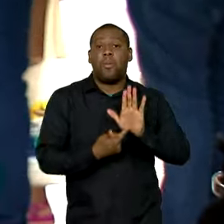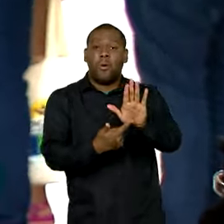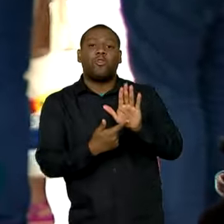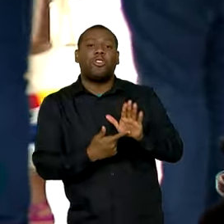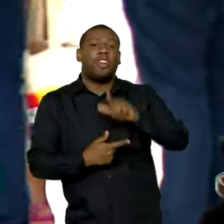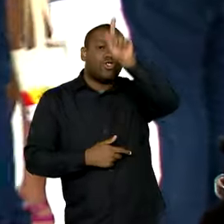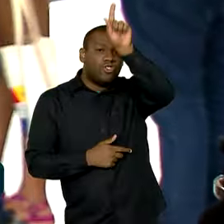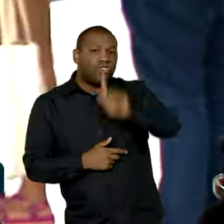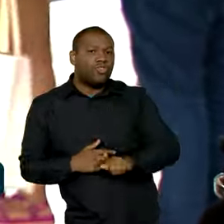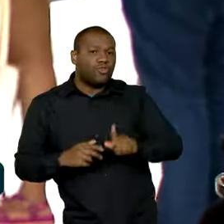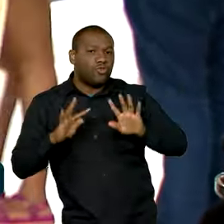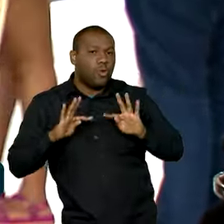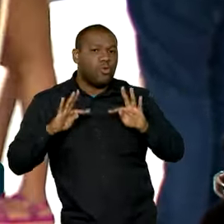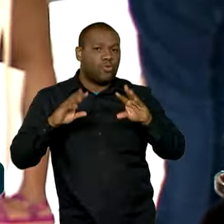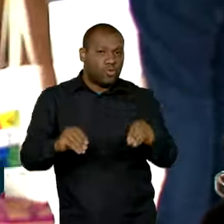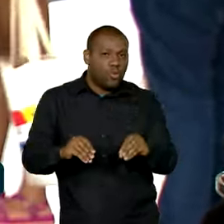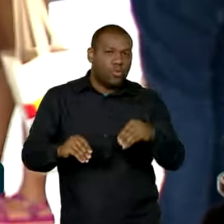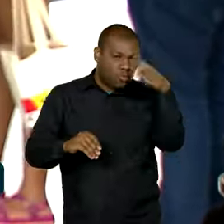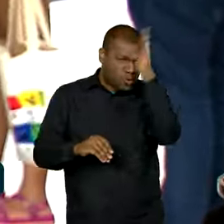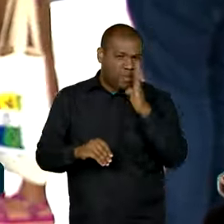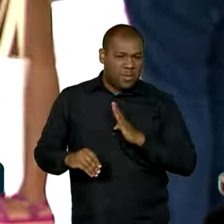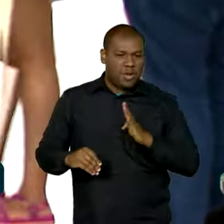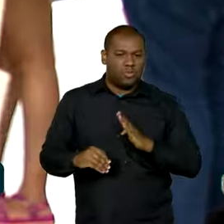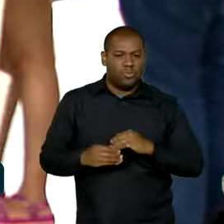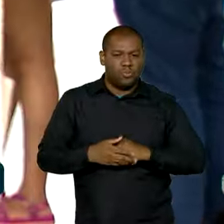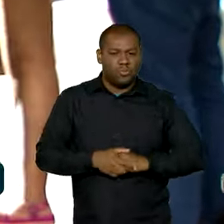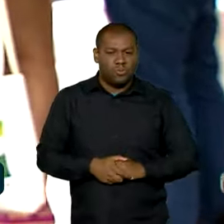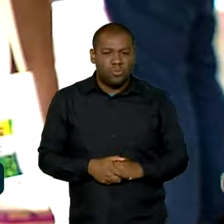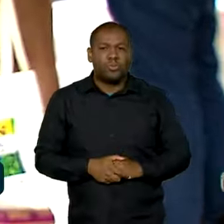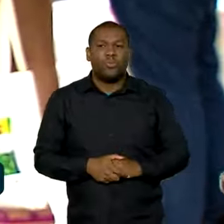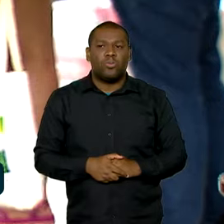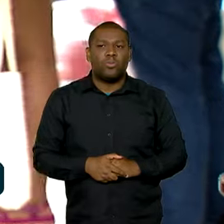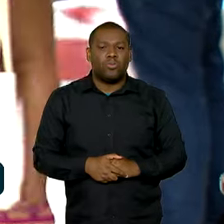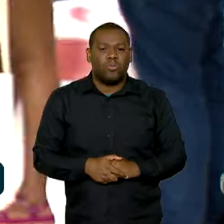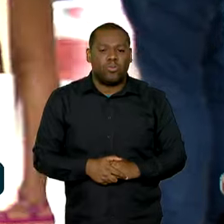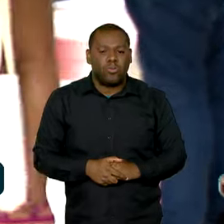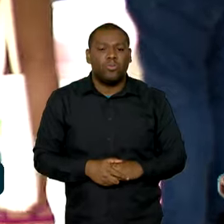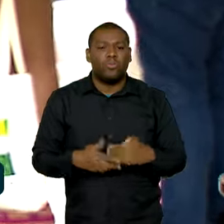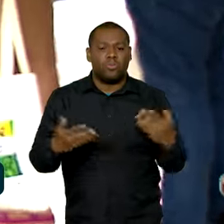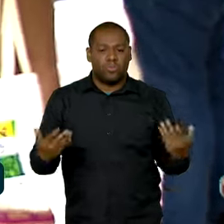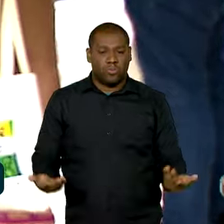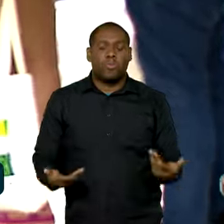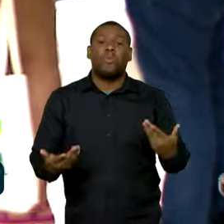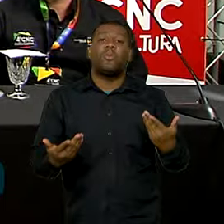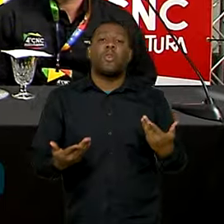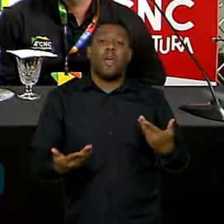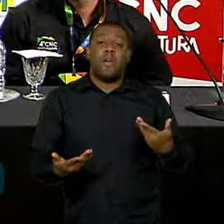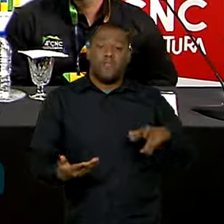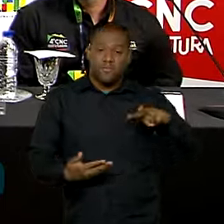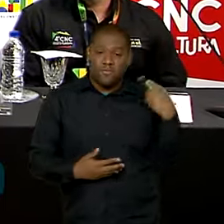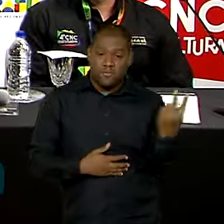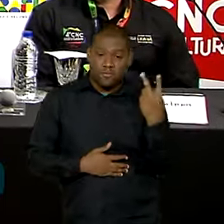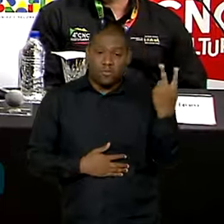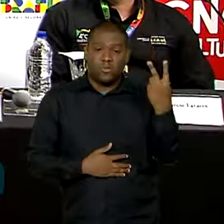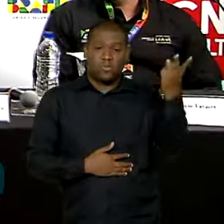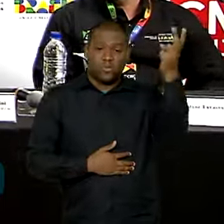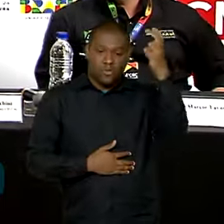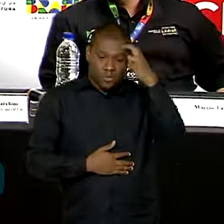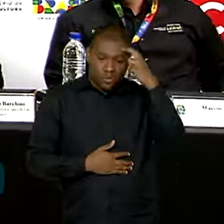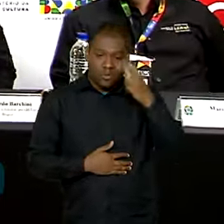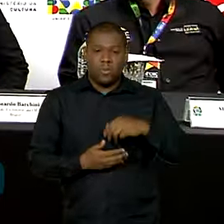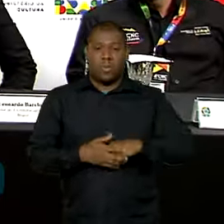gestores, todos os gestores, do menor ao maior, levem de fato a bandeira da cultura. Durante café da manhã